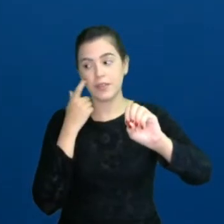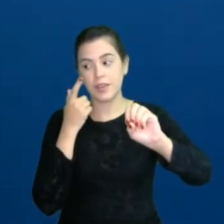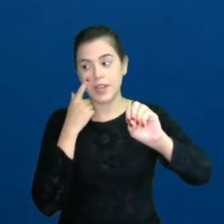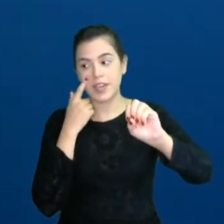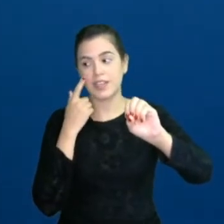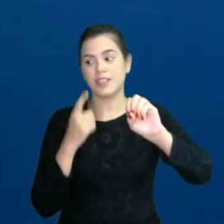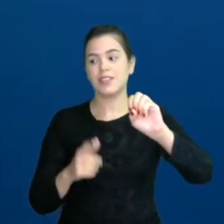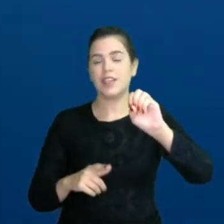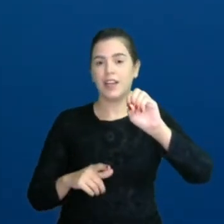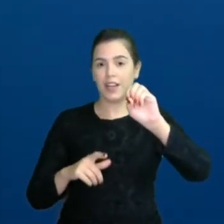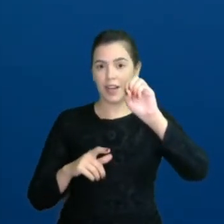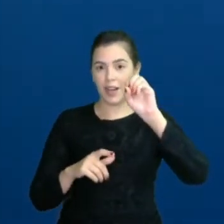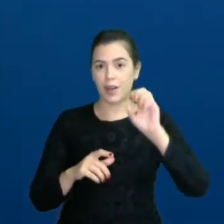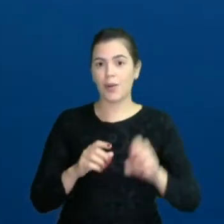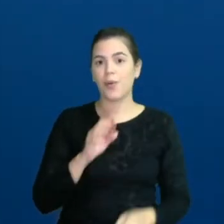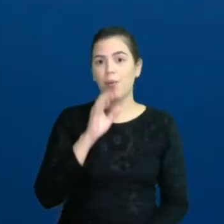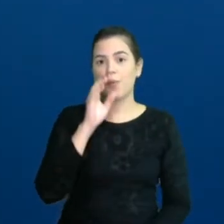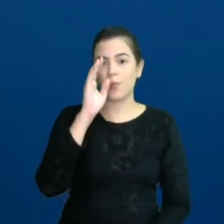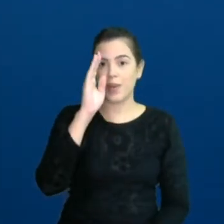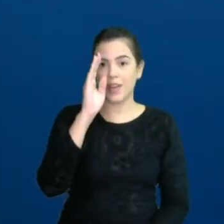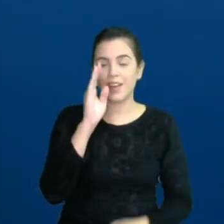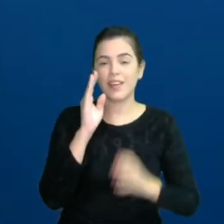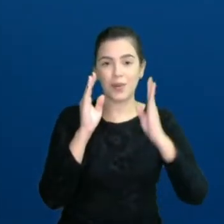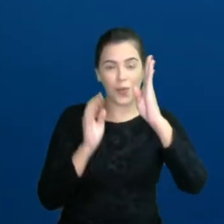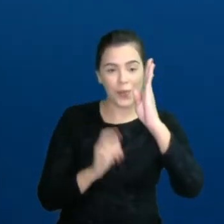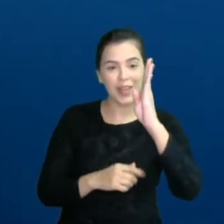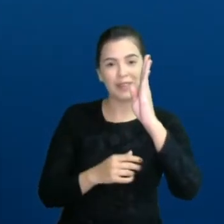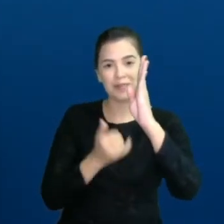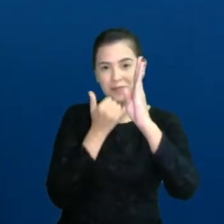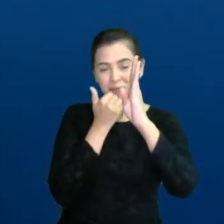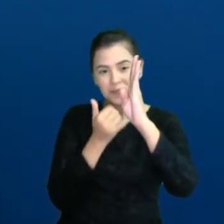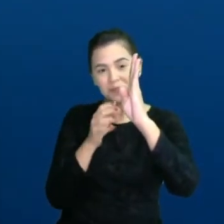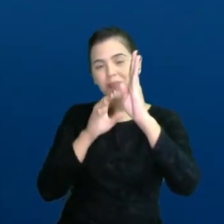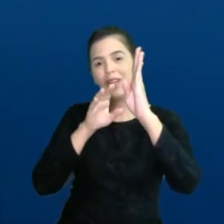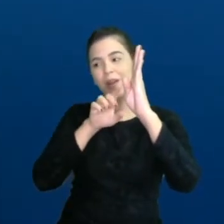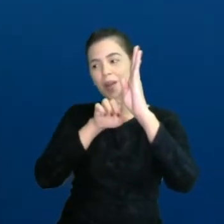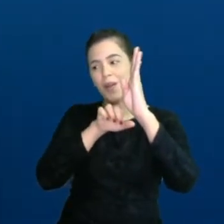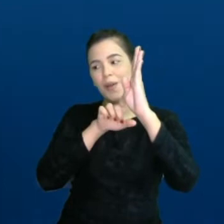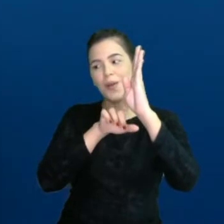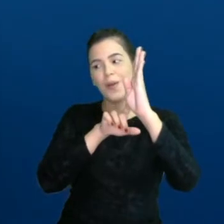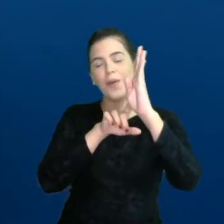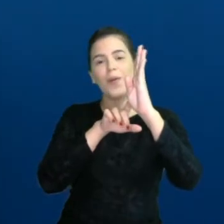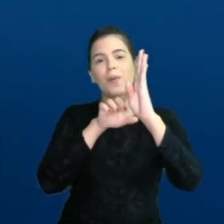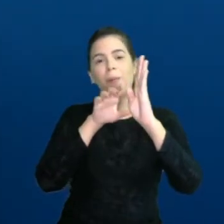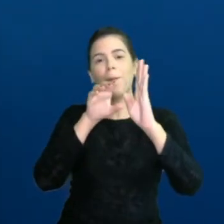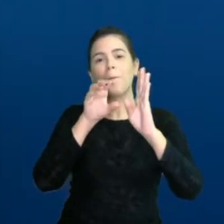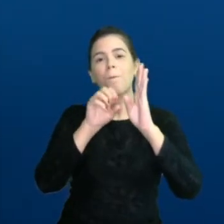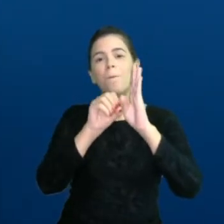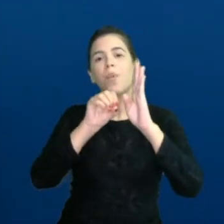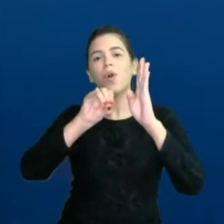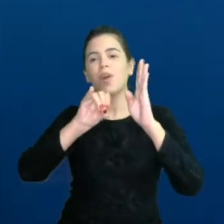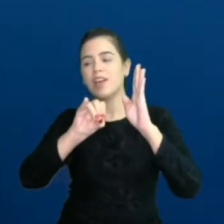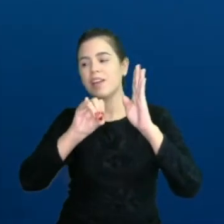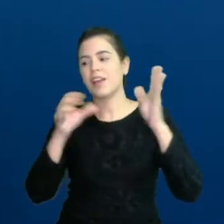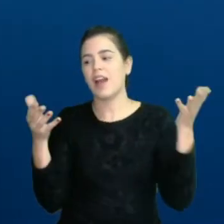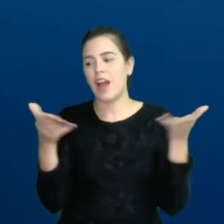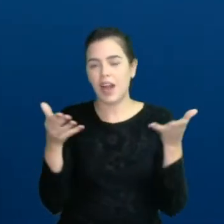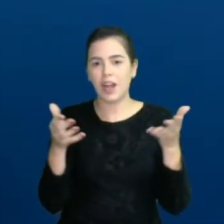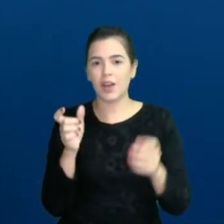para a posição que a gente leu, ó, da esquerda para a direita. Então, não é a letrinha D. Aqui eu tenho a letrinha